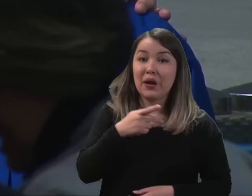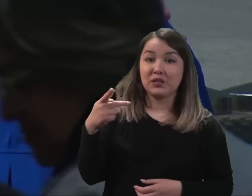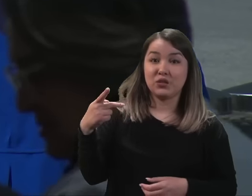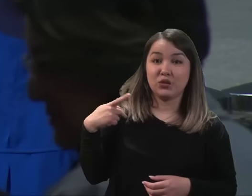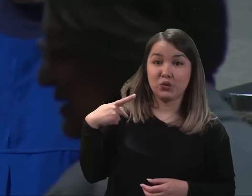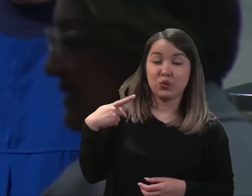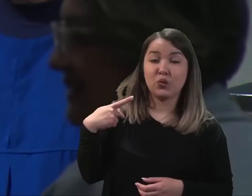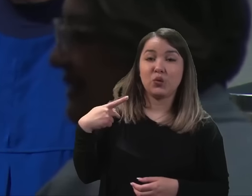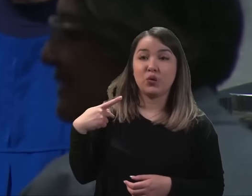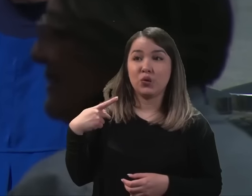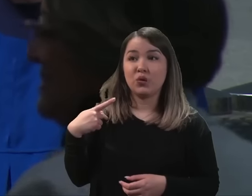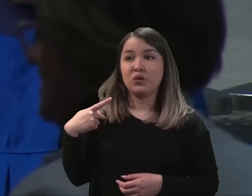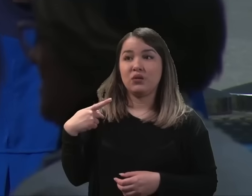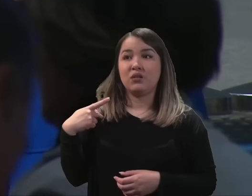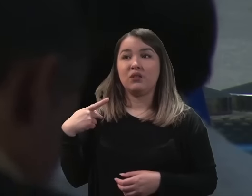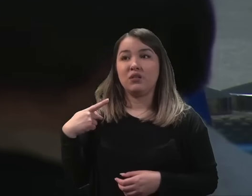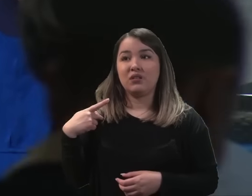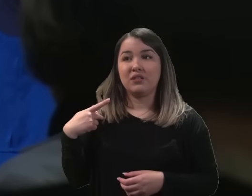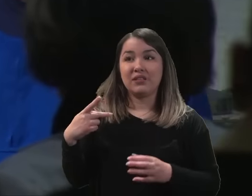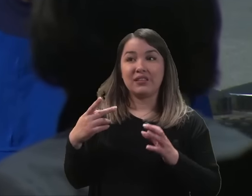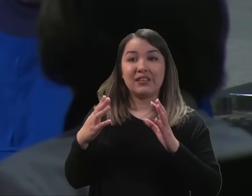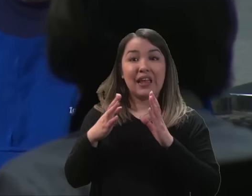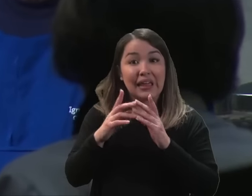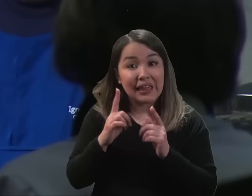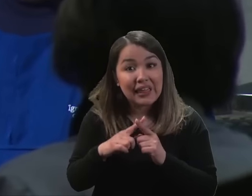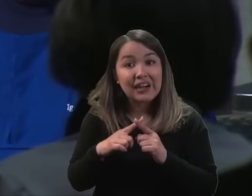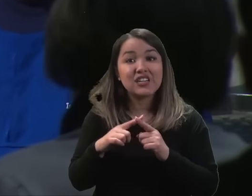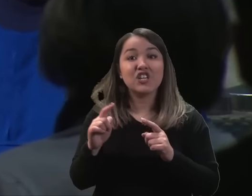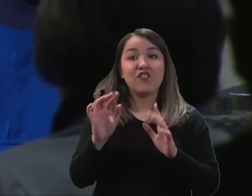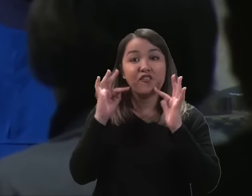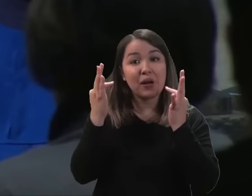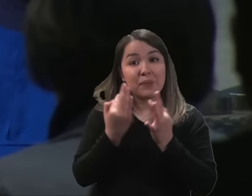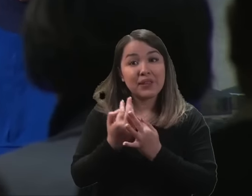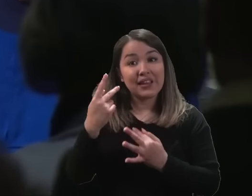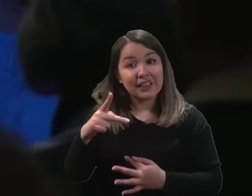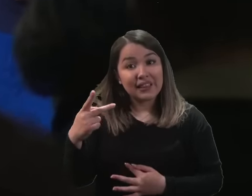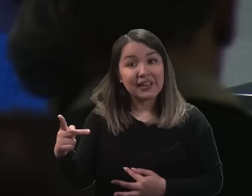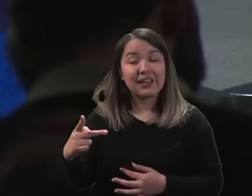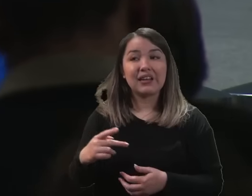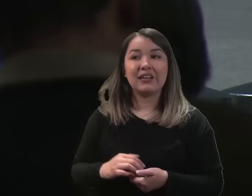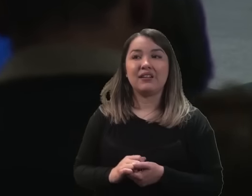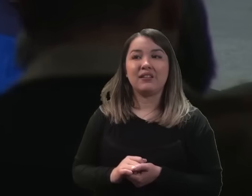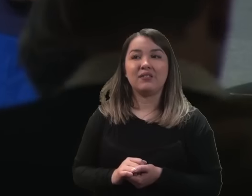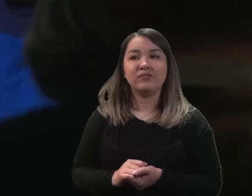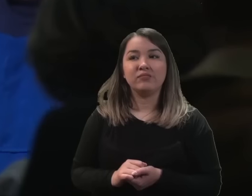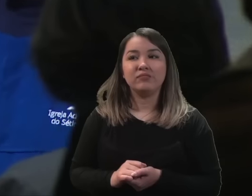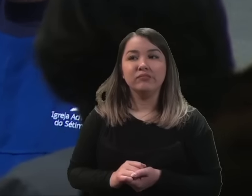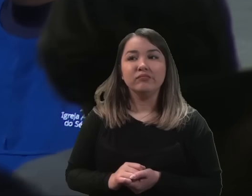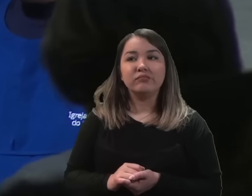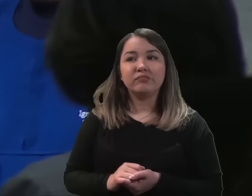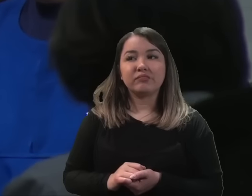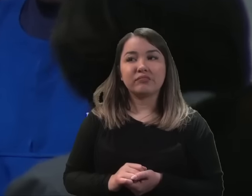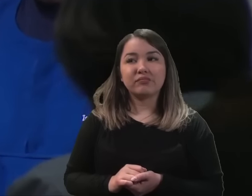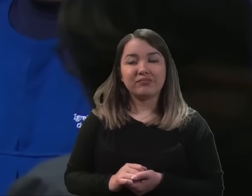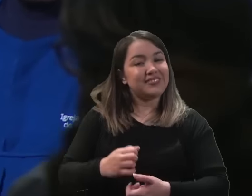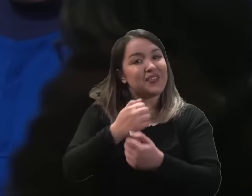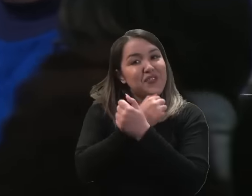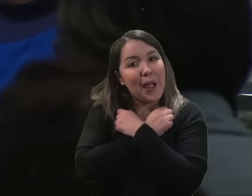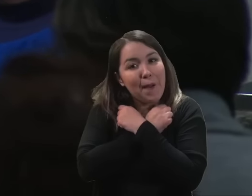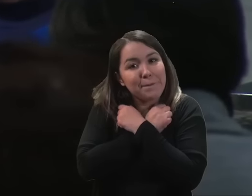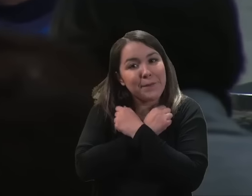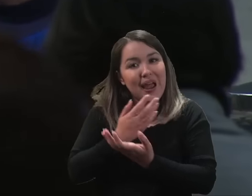jubilados da igreja família de pastores jubilados que também estão aqui pra dar esse abraço